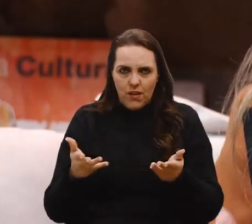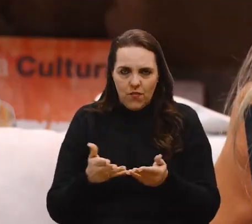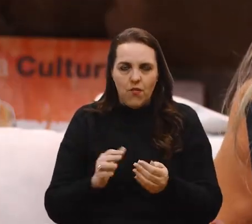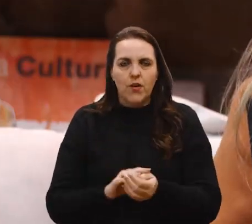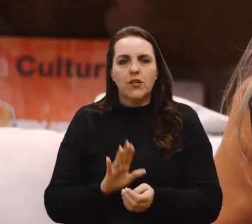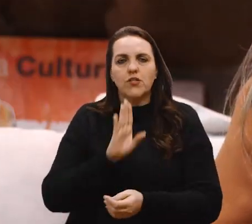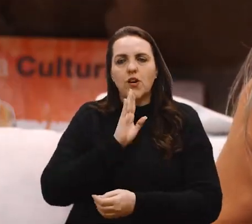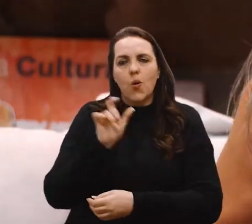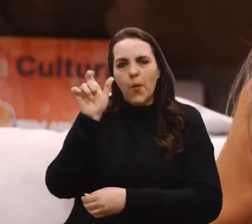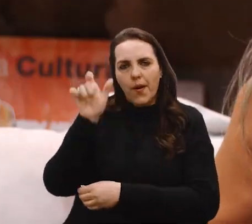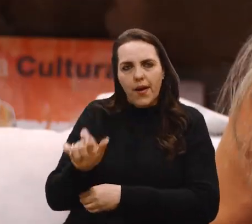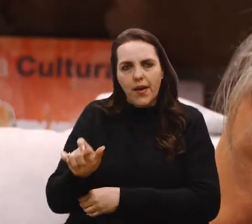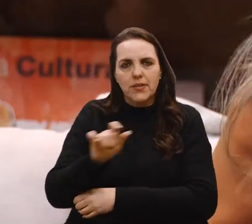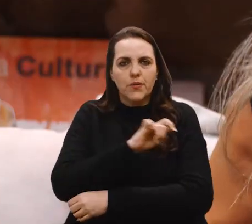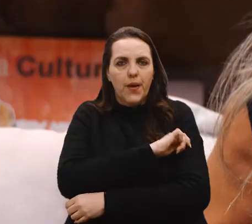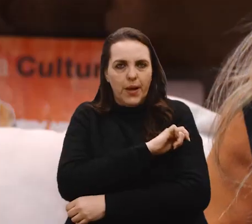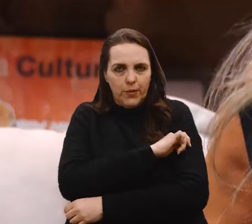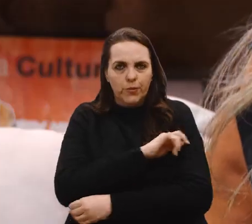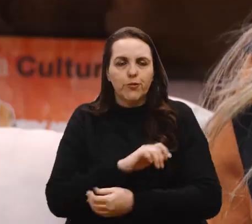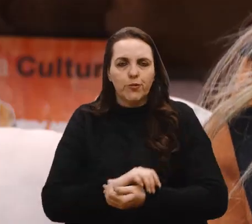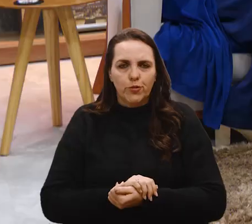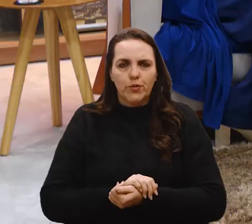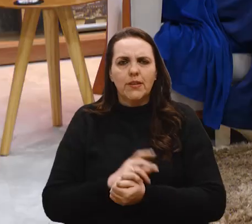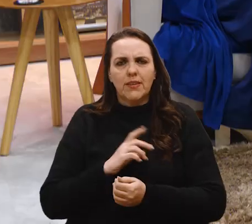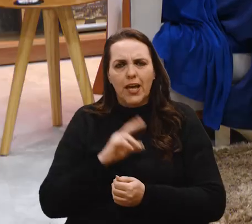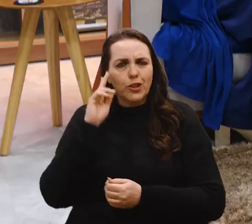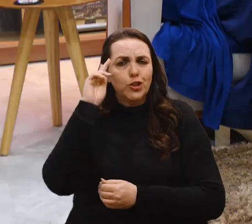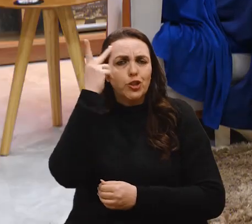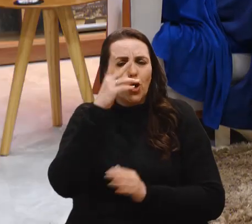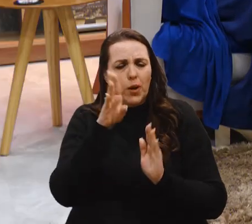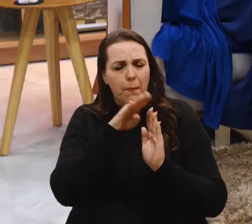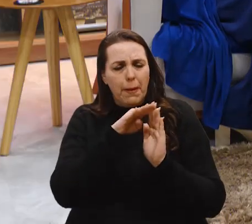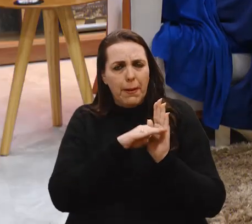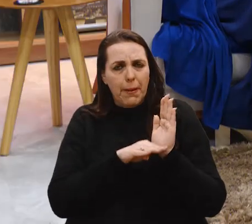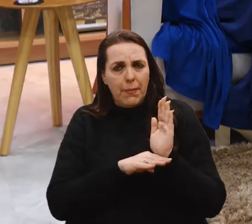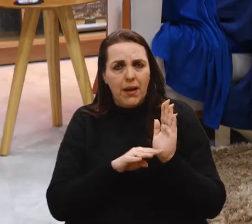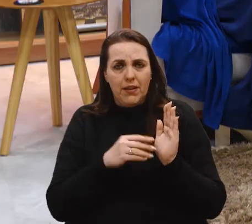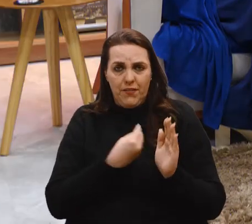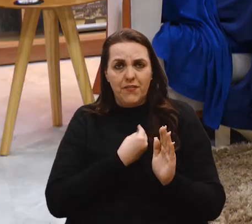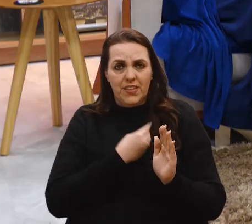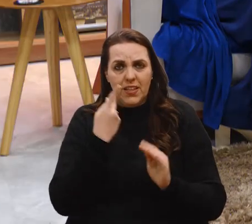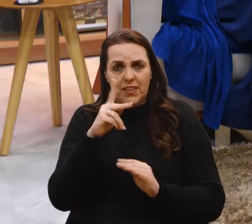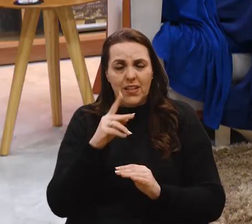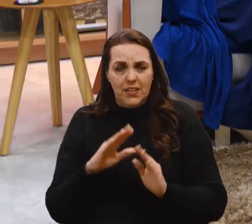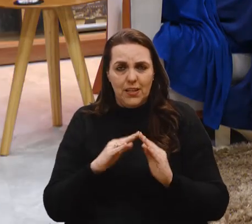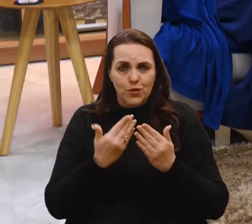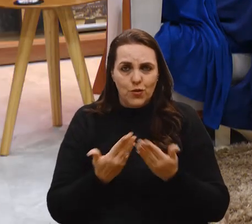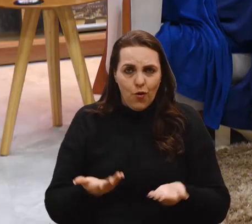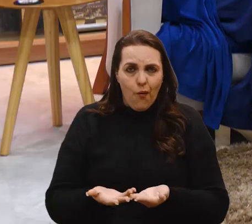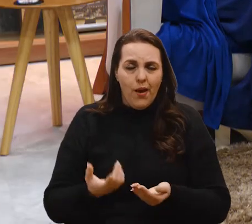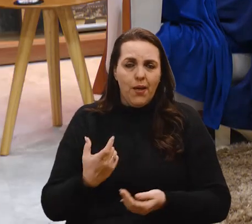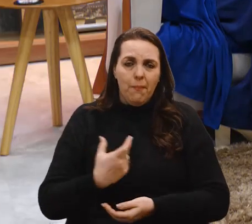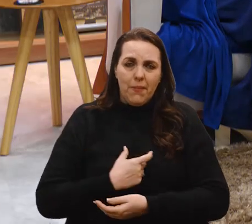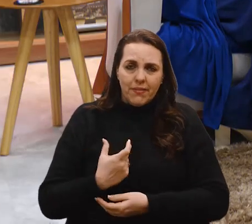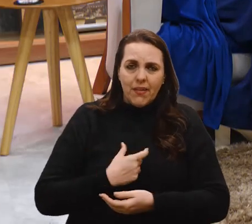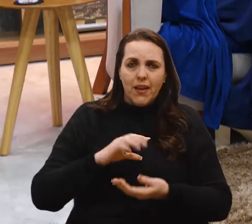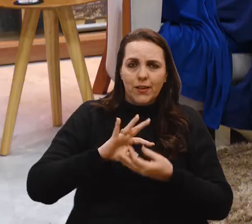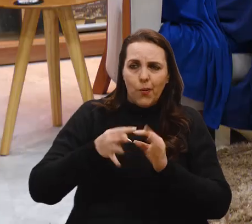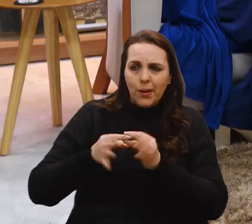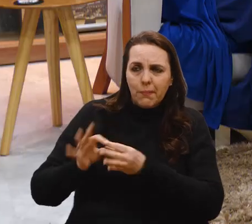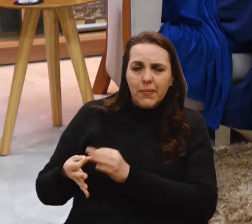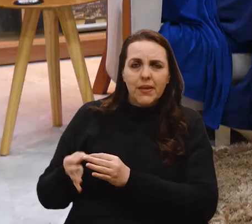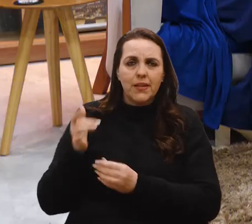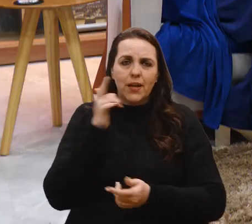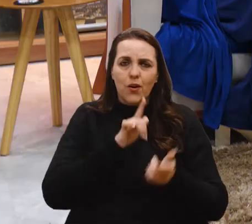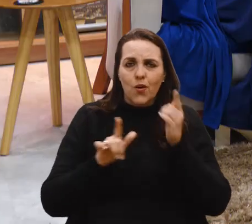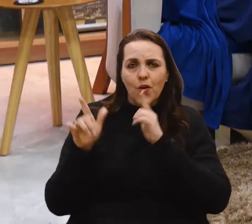o aluno, né? Então, tem o portfólio da vida dele, escolar. E também, daí tem como se ela também deve ser medalhista olímpico, tem várias outras conquistas